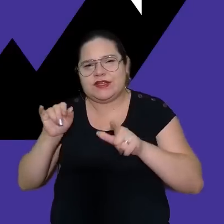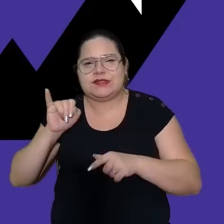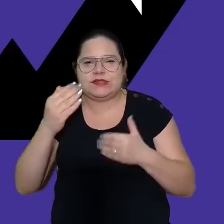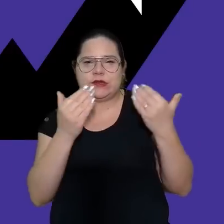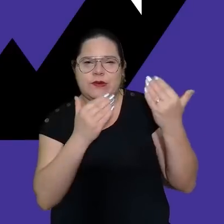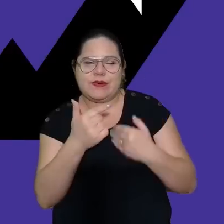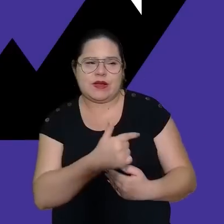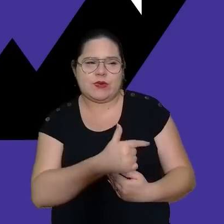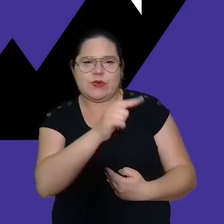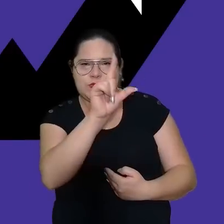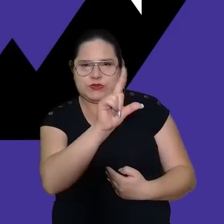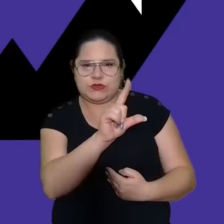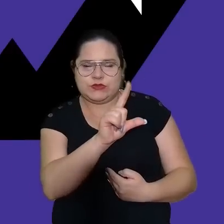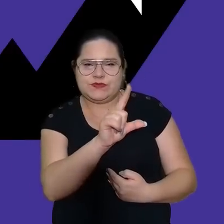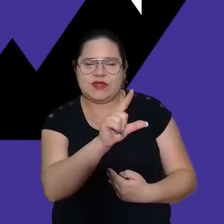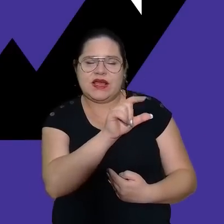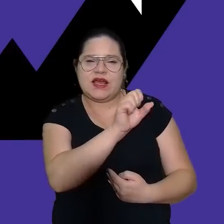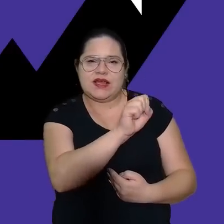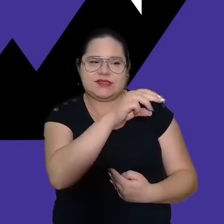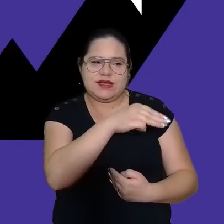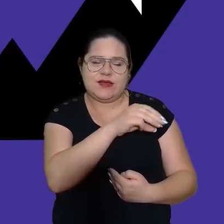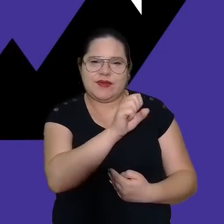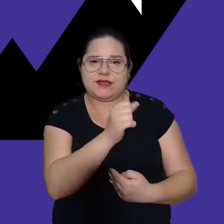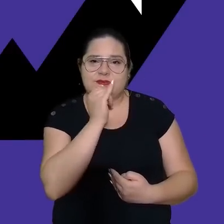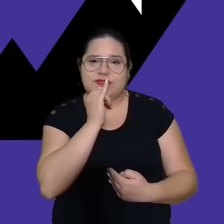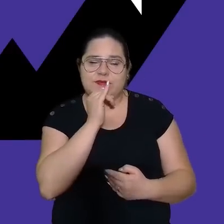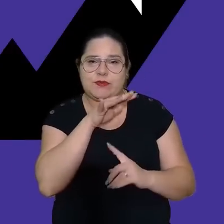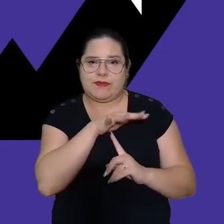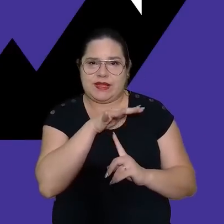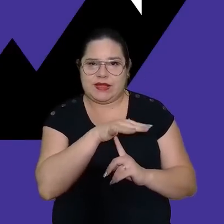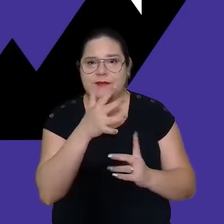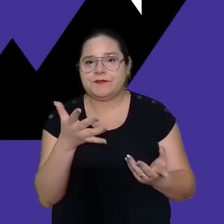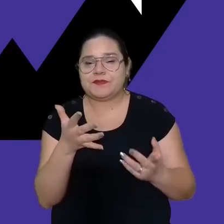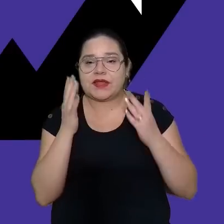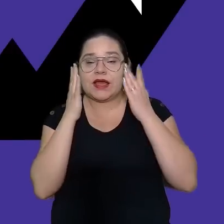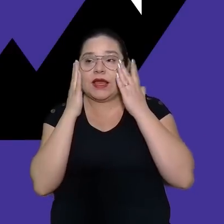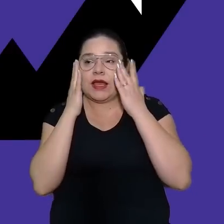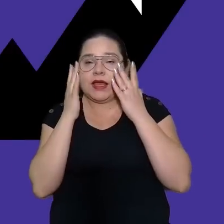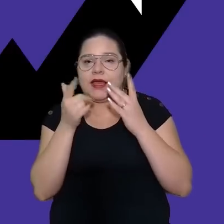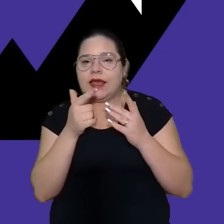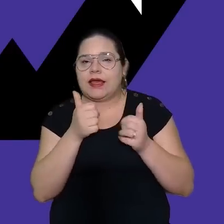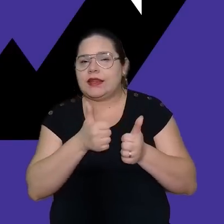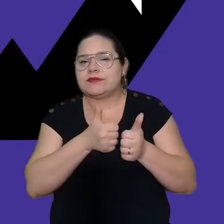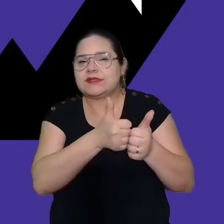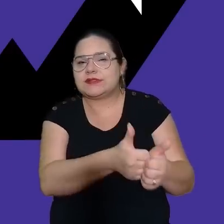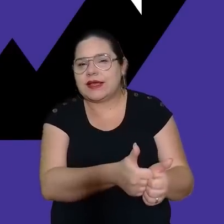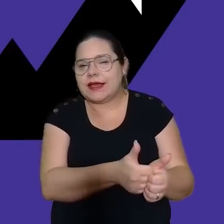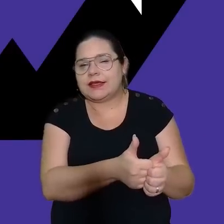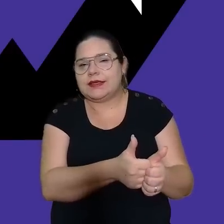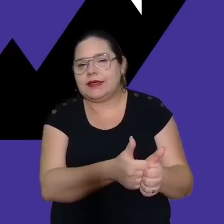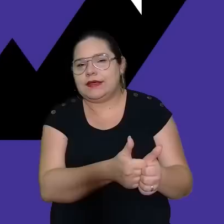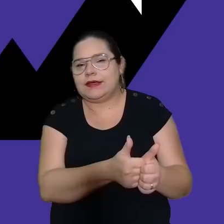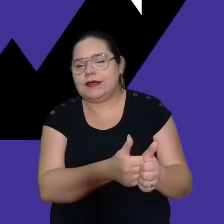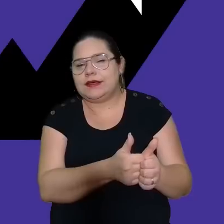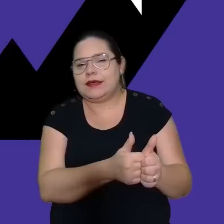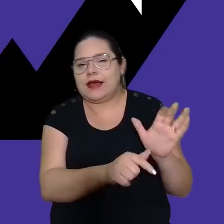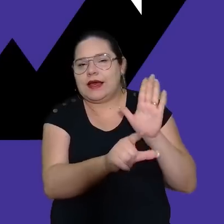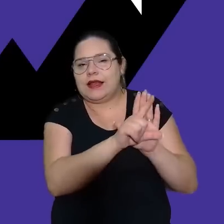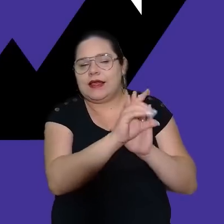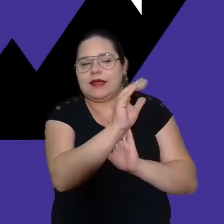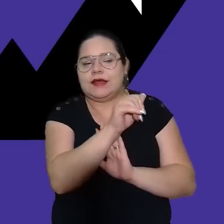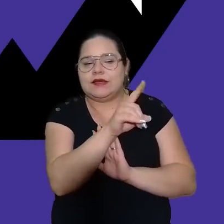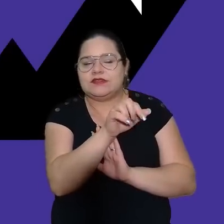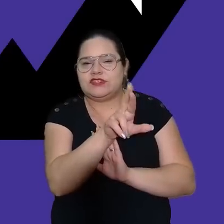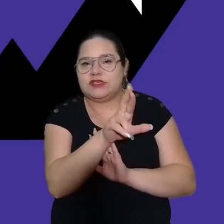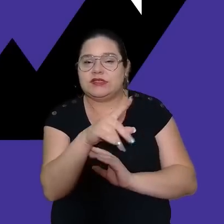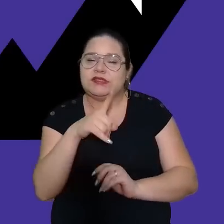a ICMS do que o Paraná, por exemplo, né, eles não seguem literalmente a Lei Candir, criam cotas, né? Então,